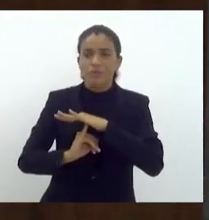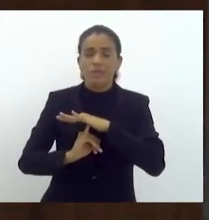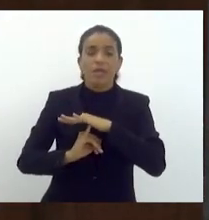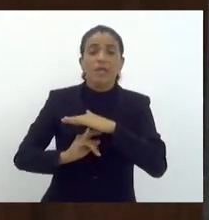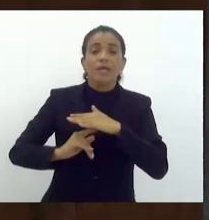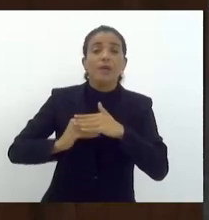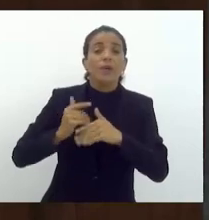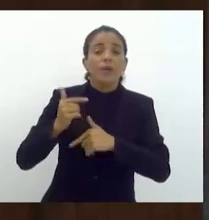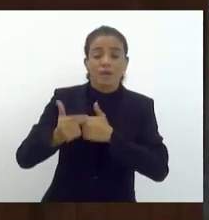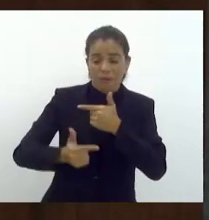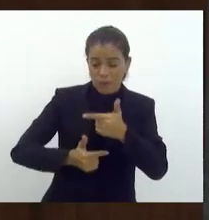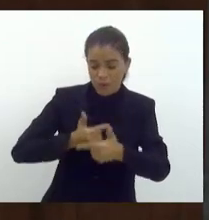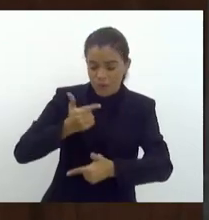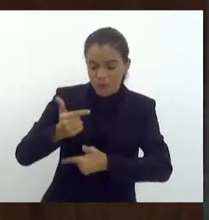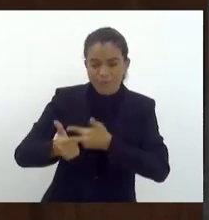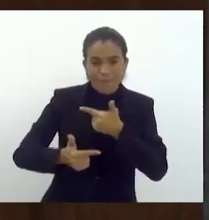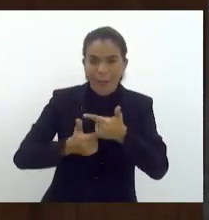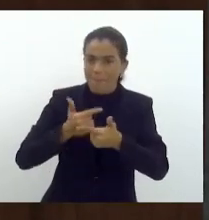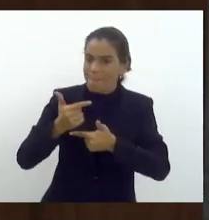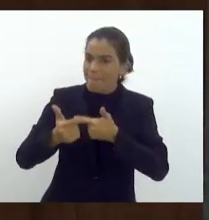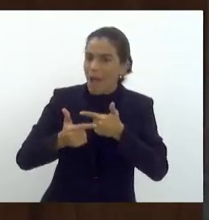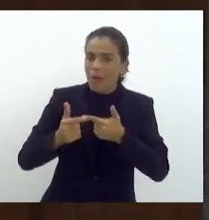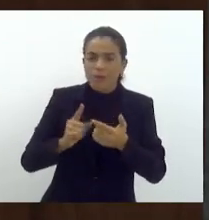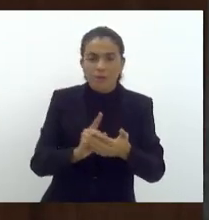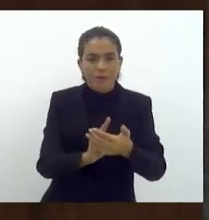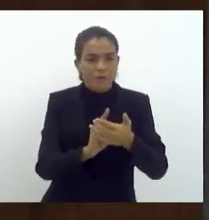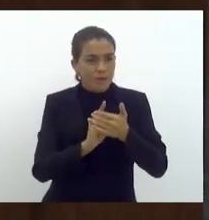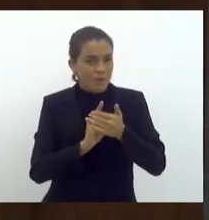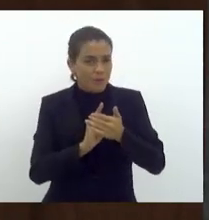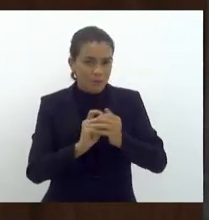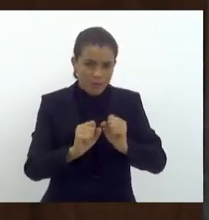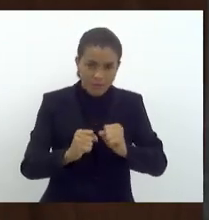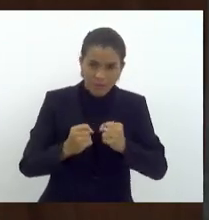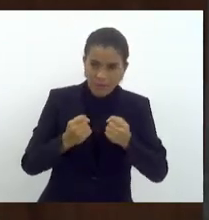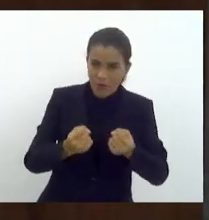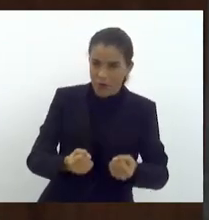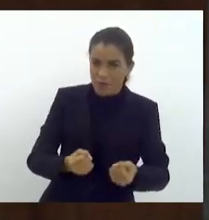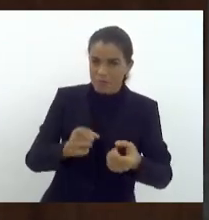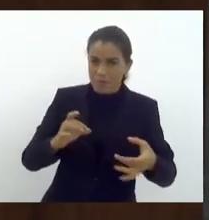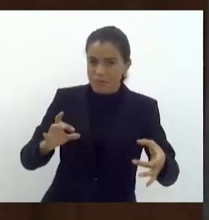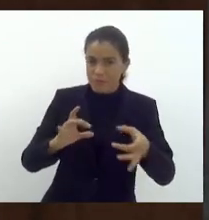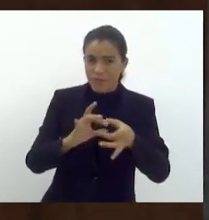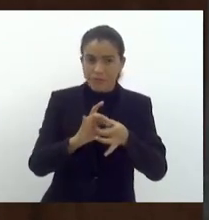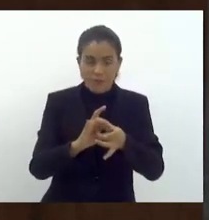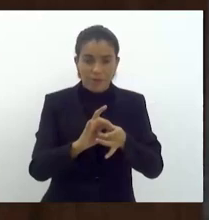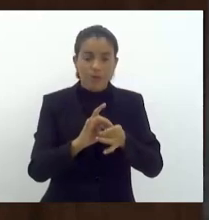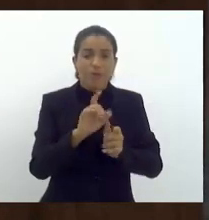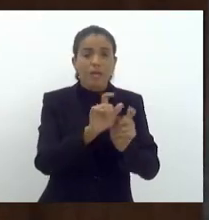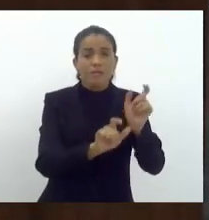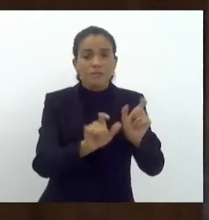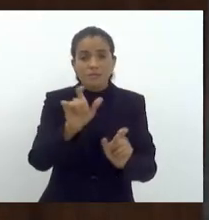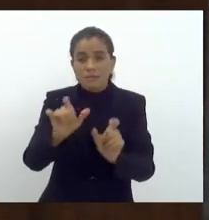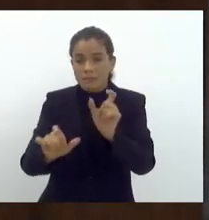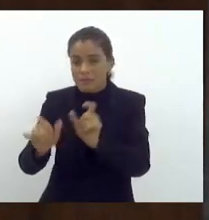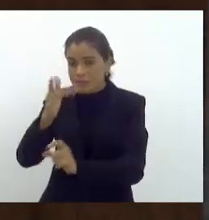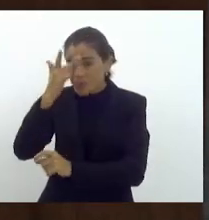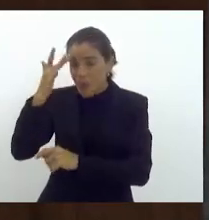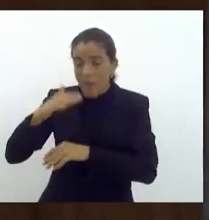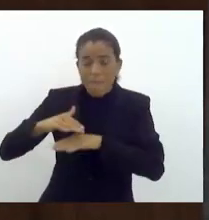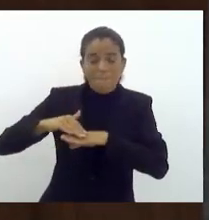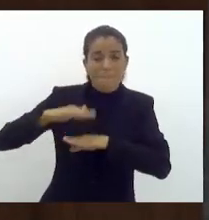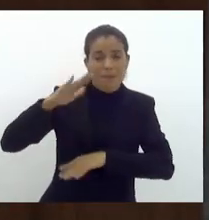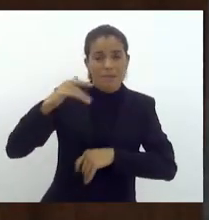desenvolvem um trabalho de acolhimento de fortalecimento de vínculos das pessoas que mais precisam